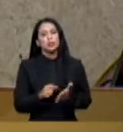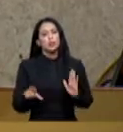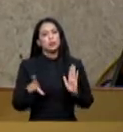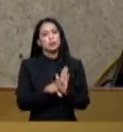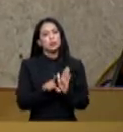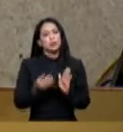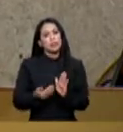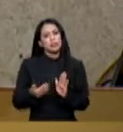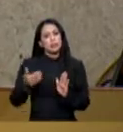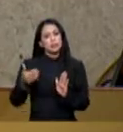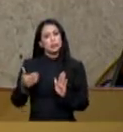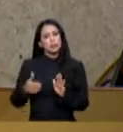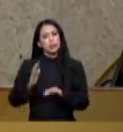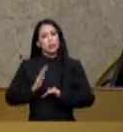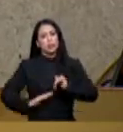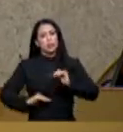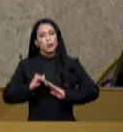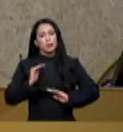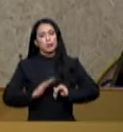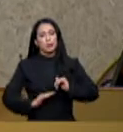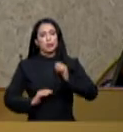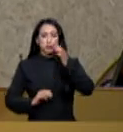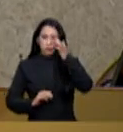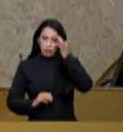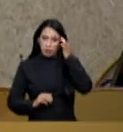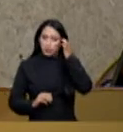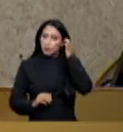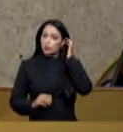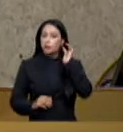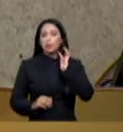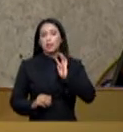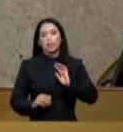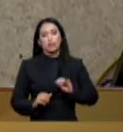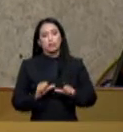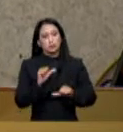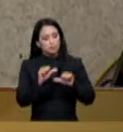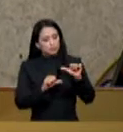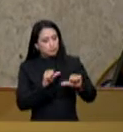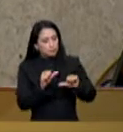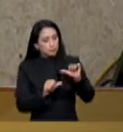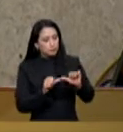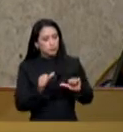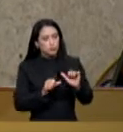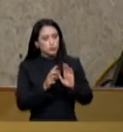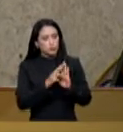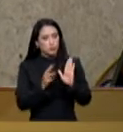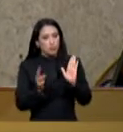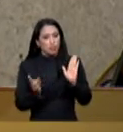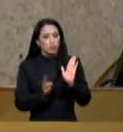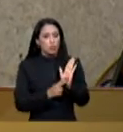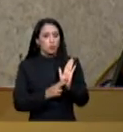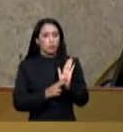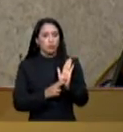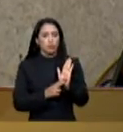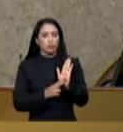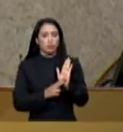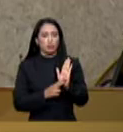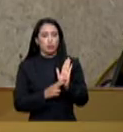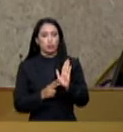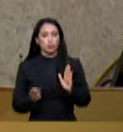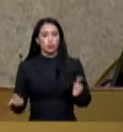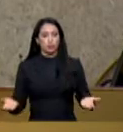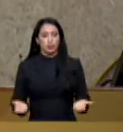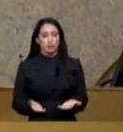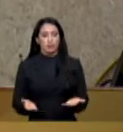anterior, competência para editar essas normas de referência de regulação, cabendo ao Ministério